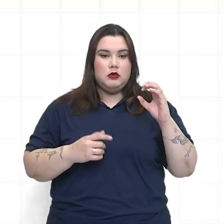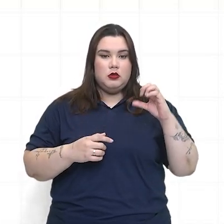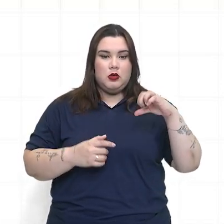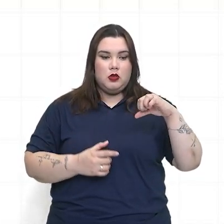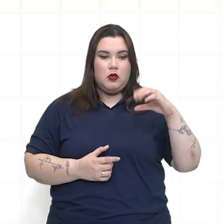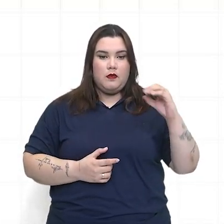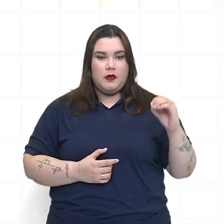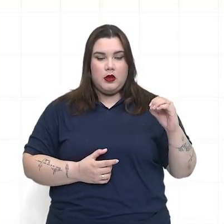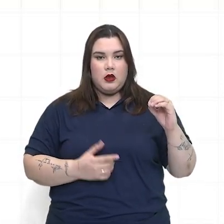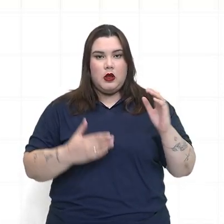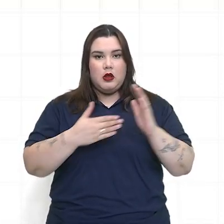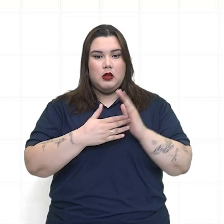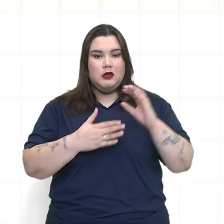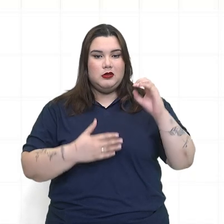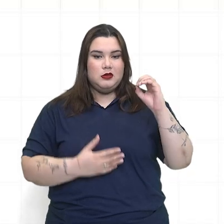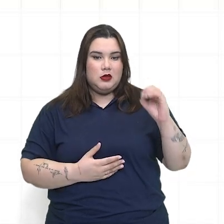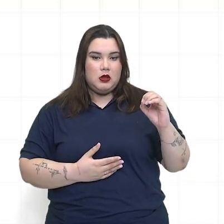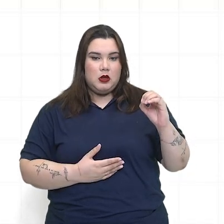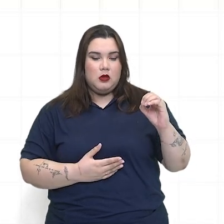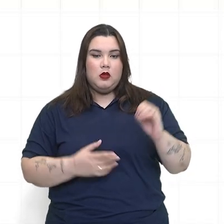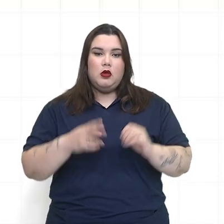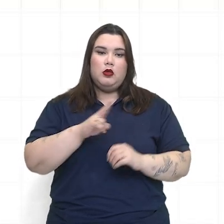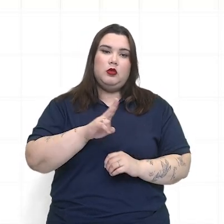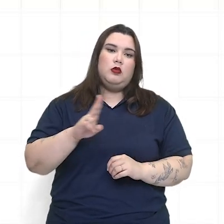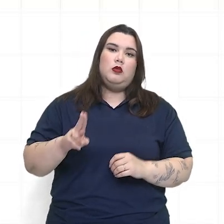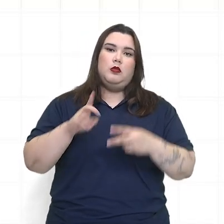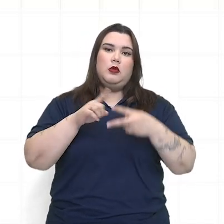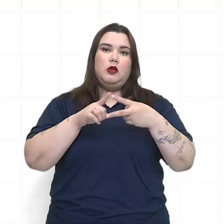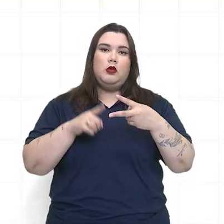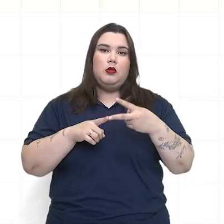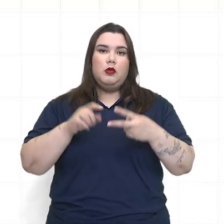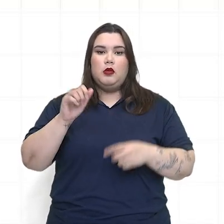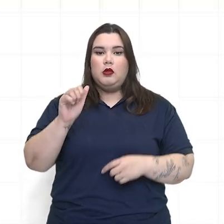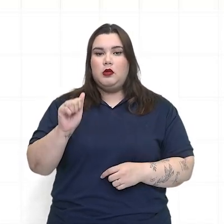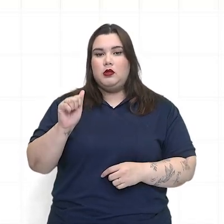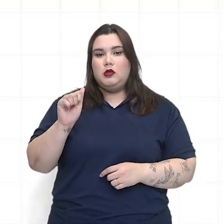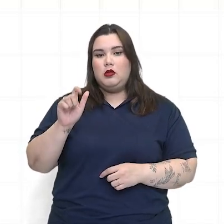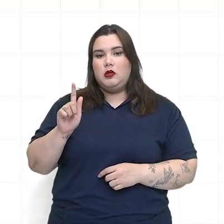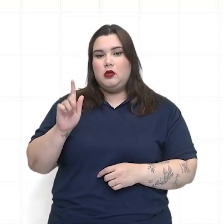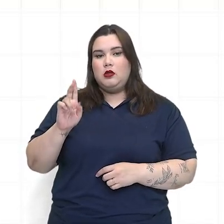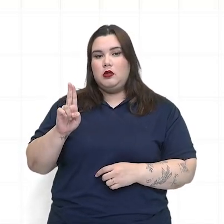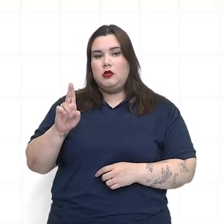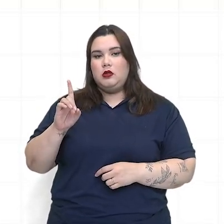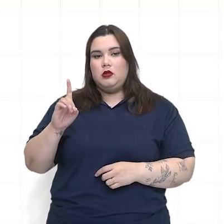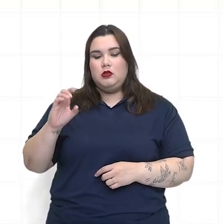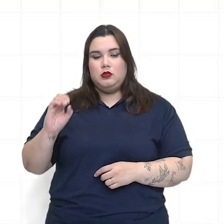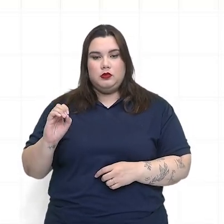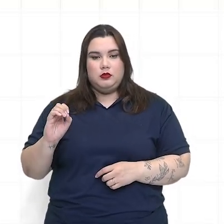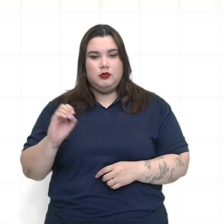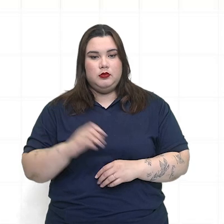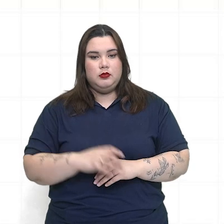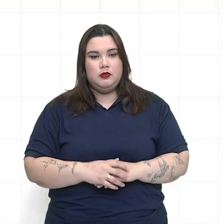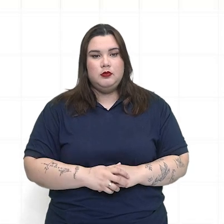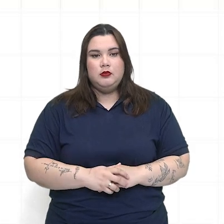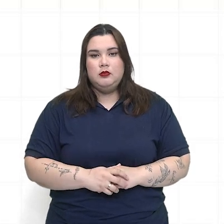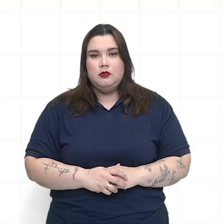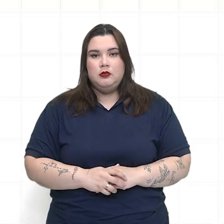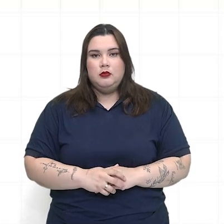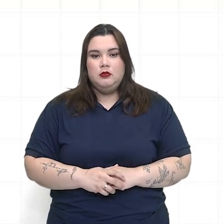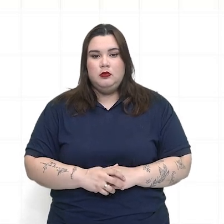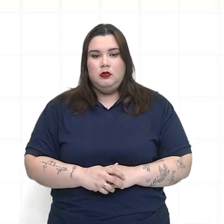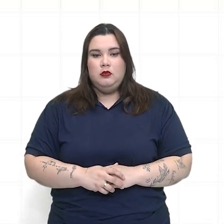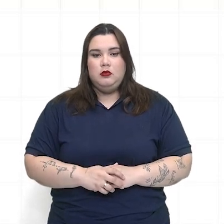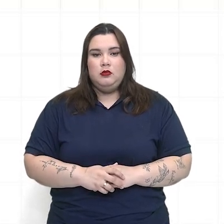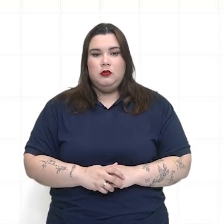90 e 0 graus, ele é um ângulo que a gente chama de ângulo agudo.